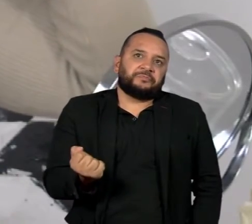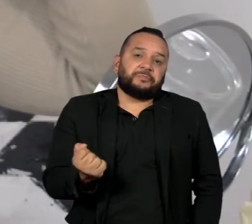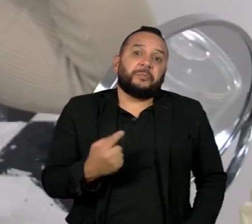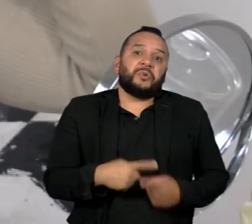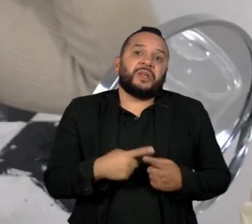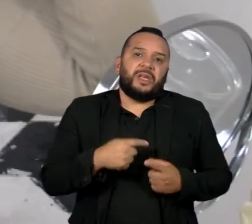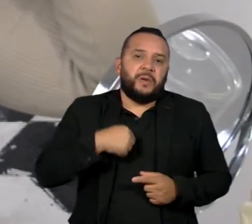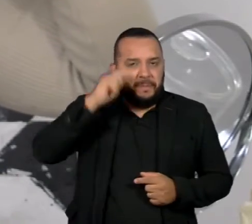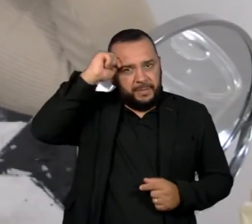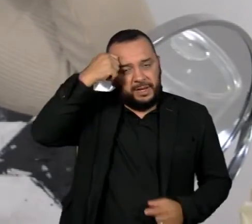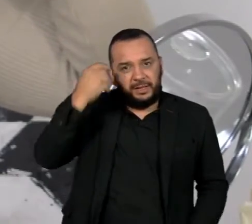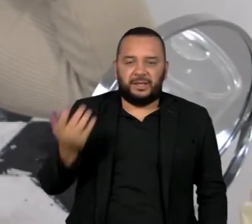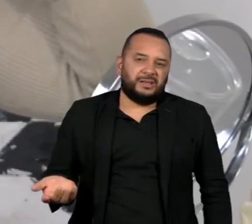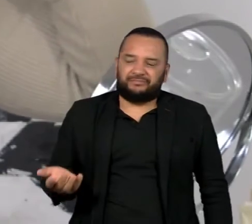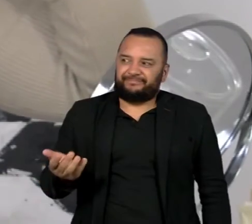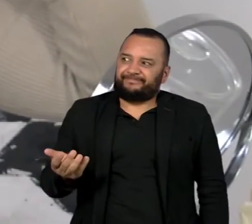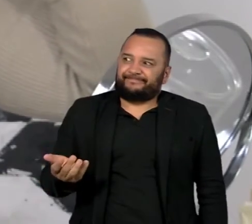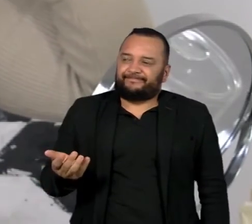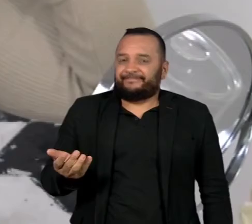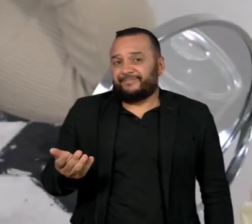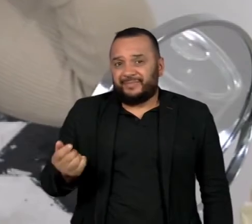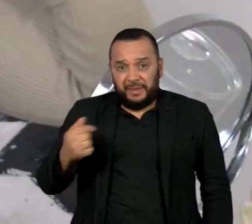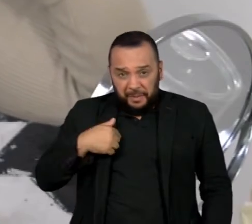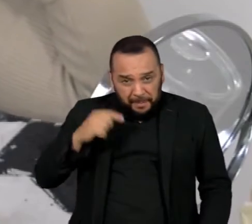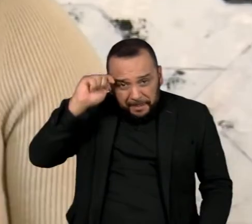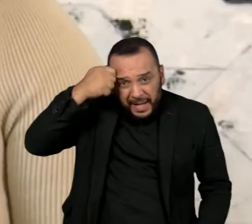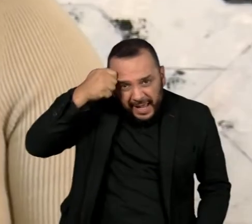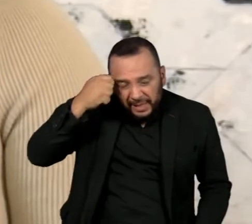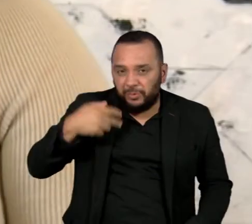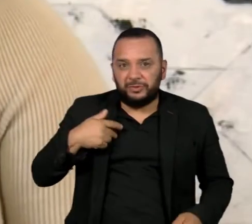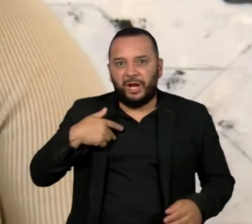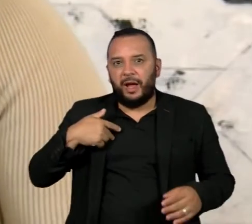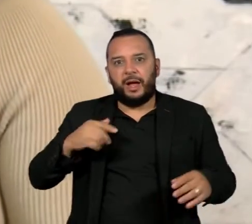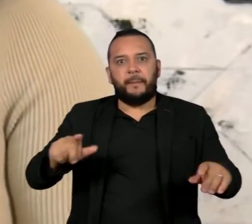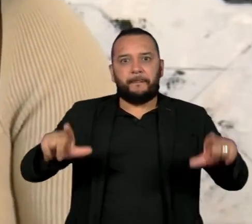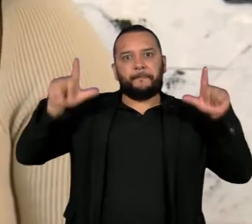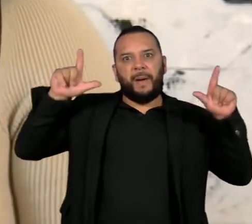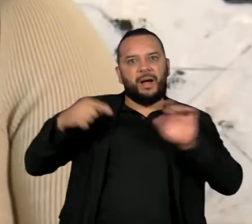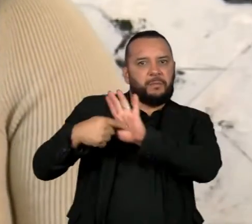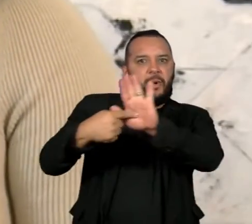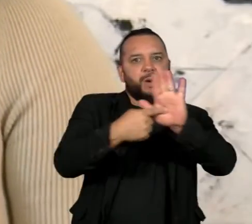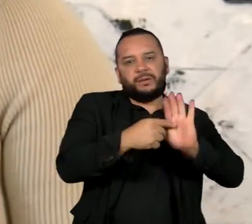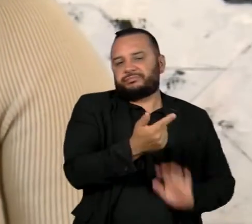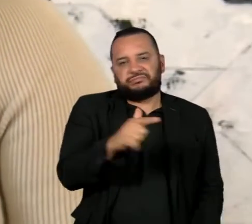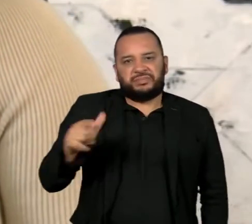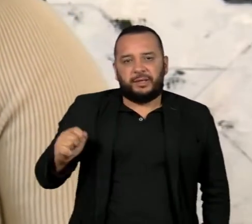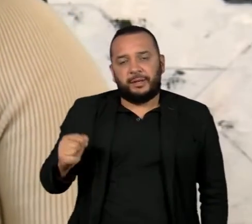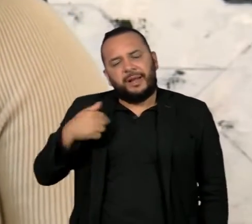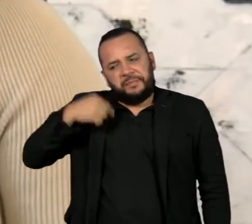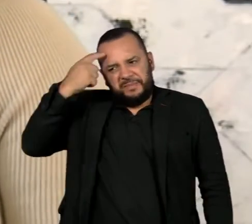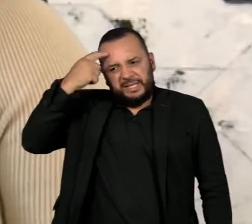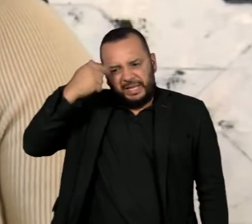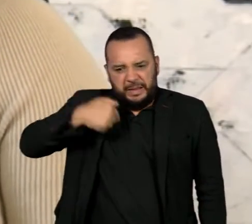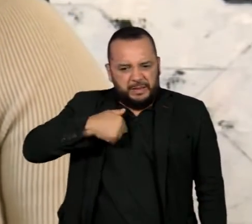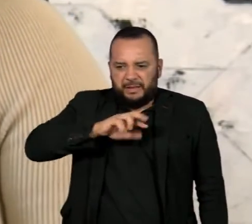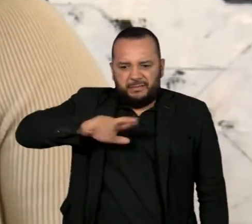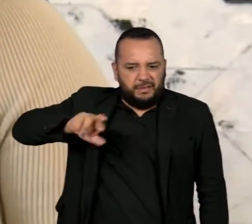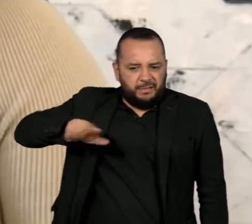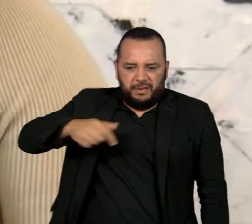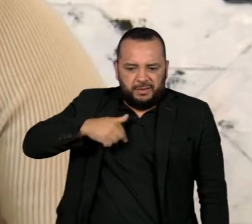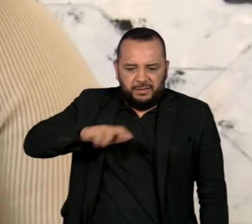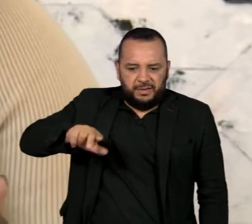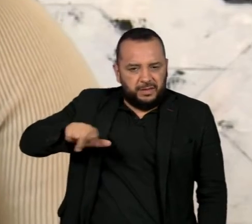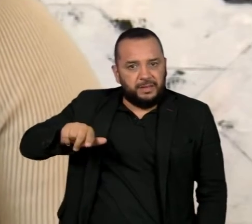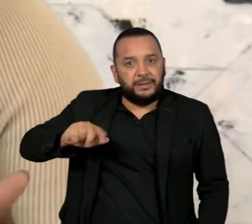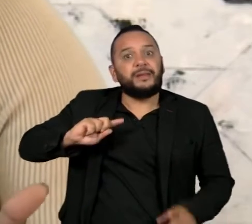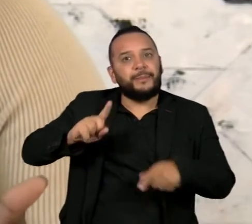sabe? Uma pessoa retinta nunca teve tanto destaque assim. Mas eu nunca achei que era pra mim, sabe, aparecer. E depois que